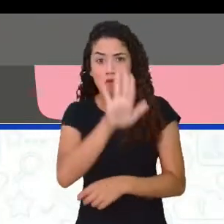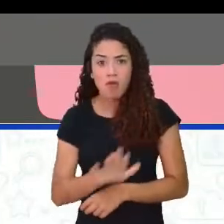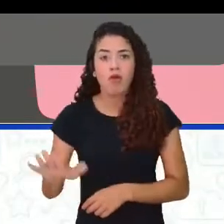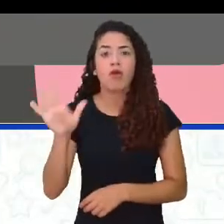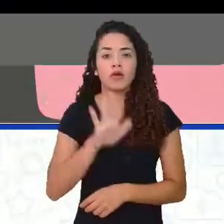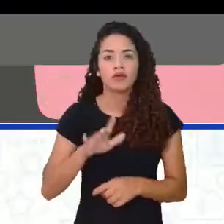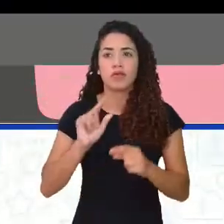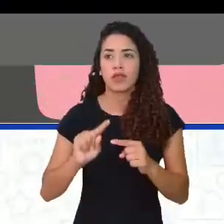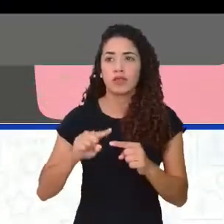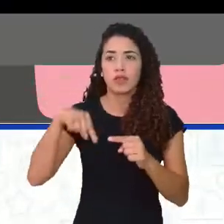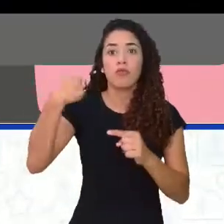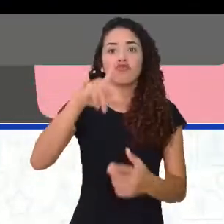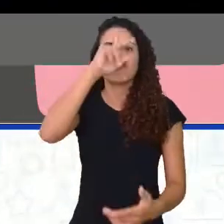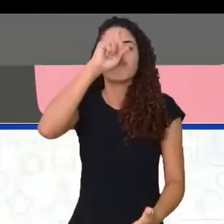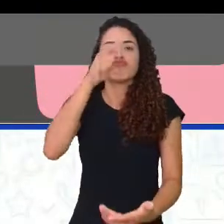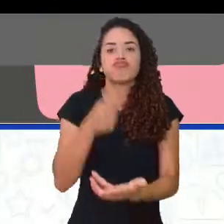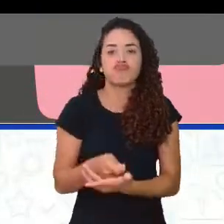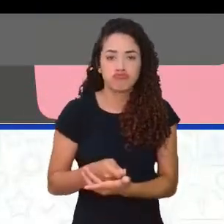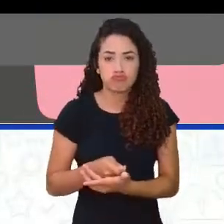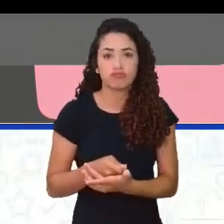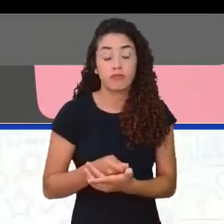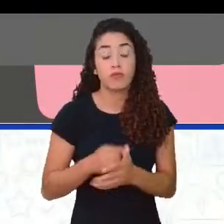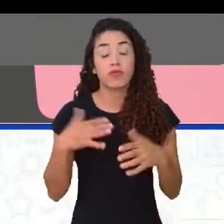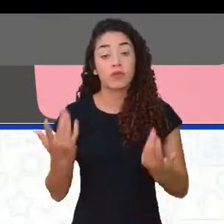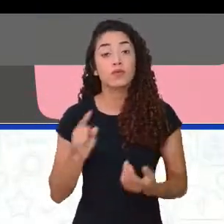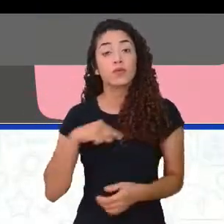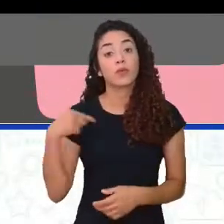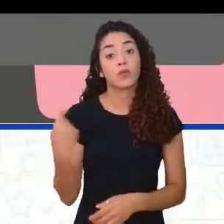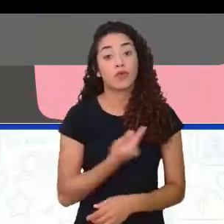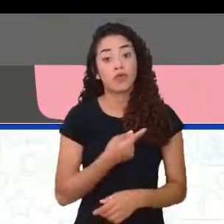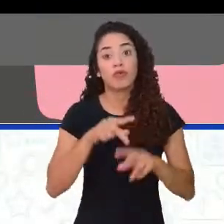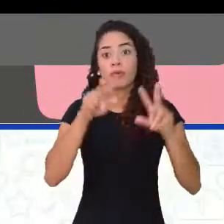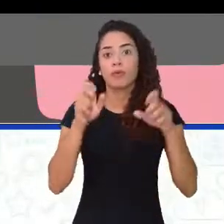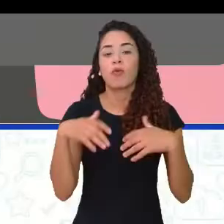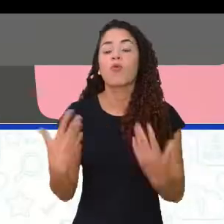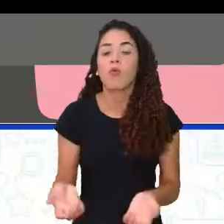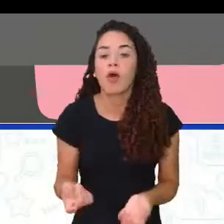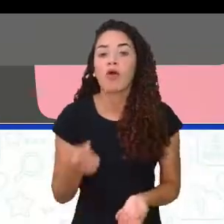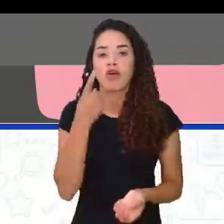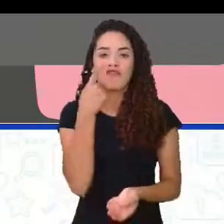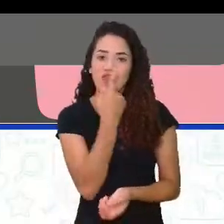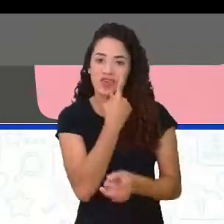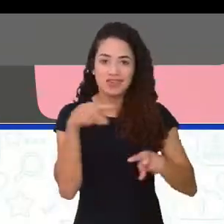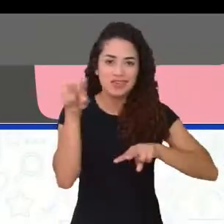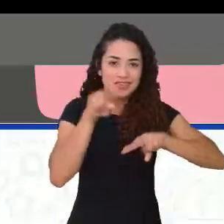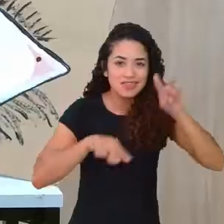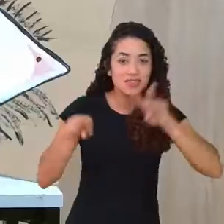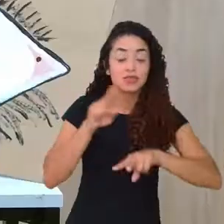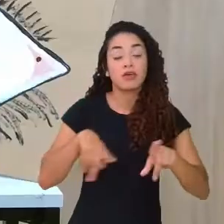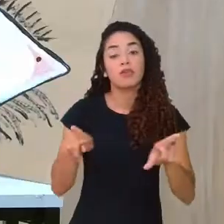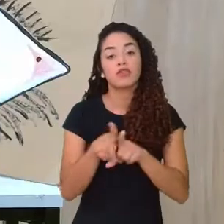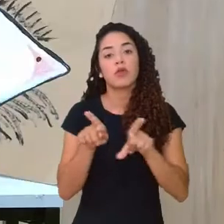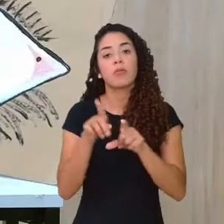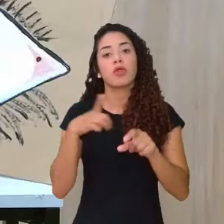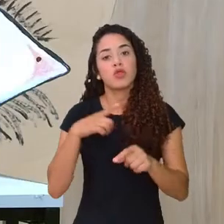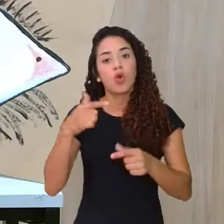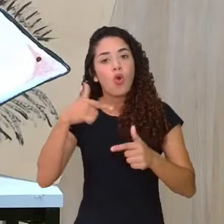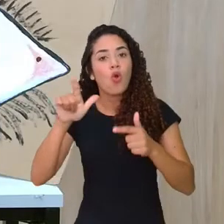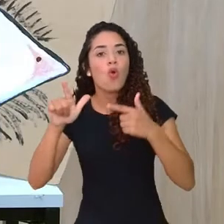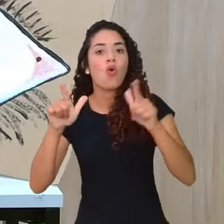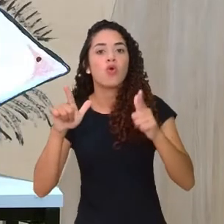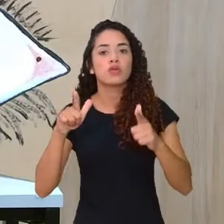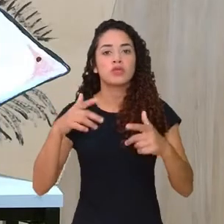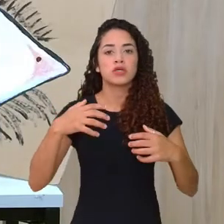para posterior tomada de decisões. Então, a gente está falando da visão, embora que, além da visão, né, nós temos os